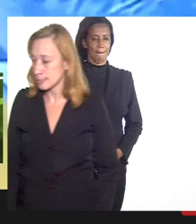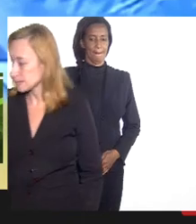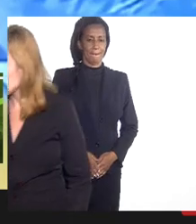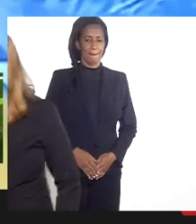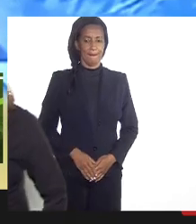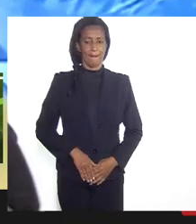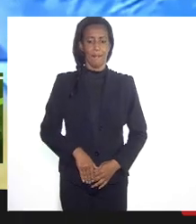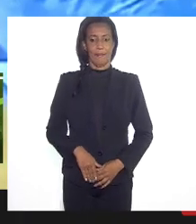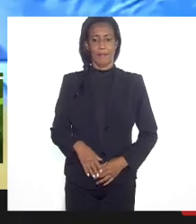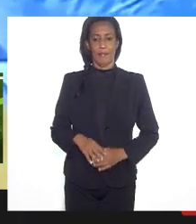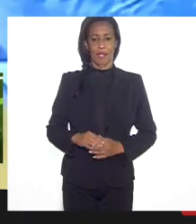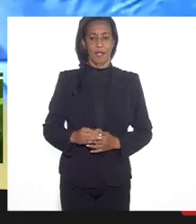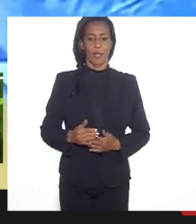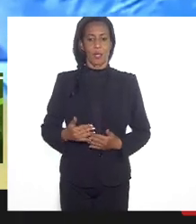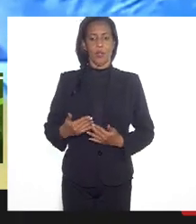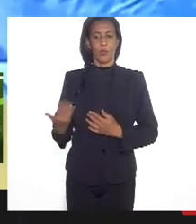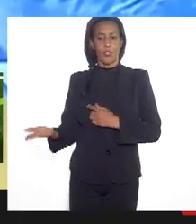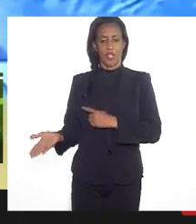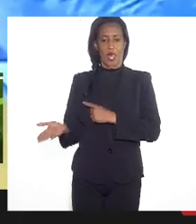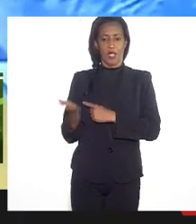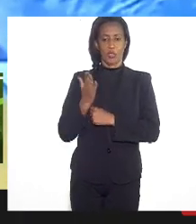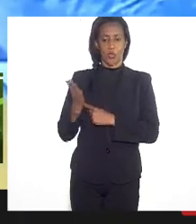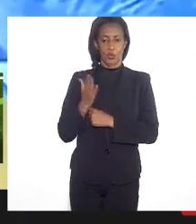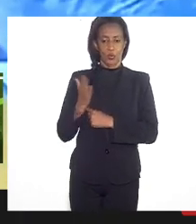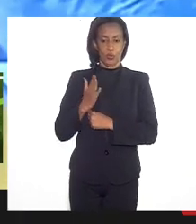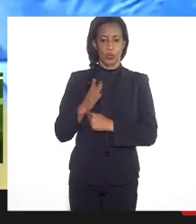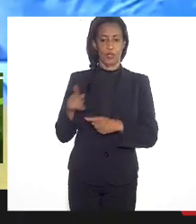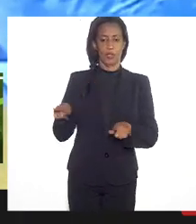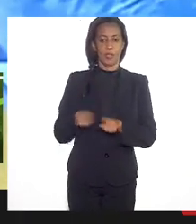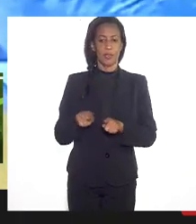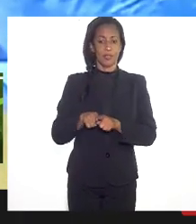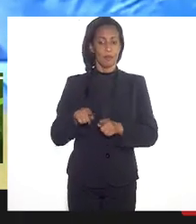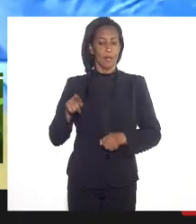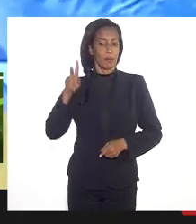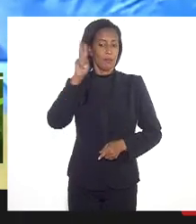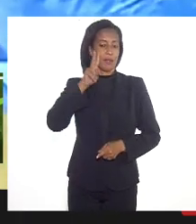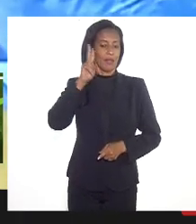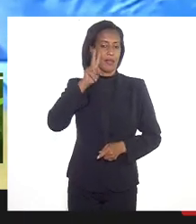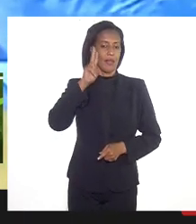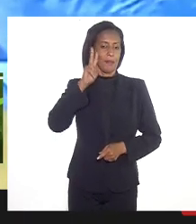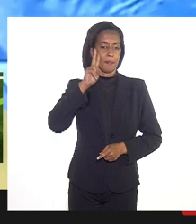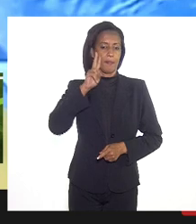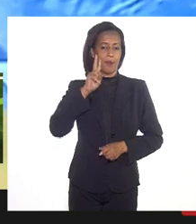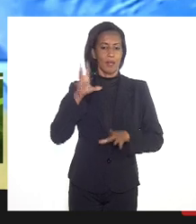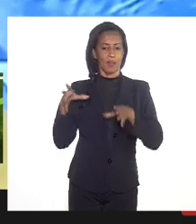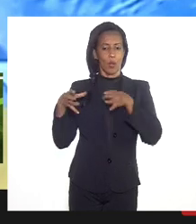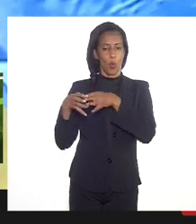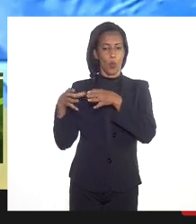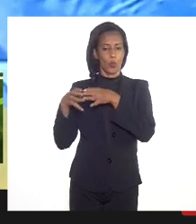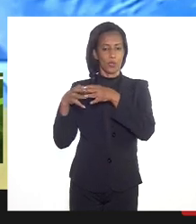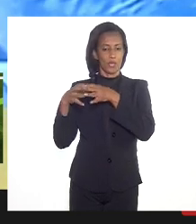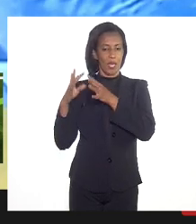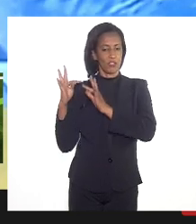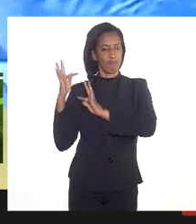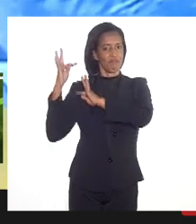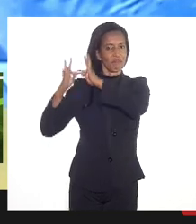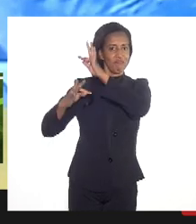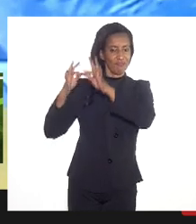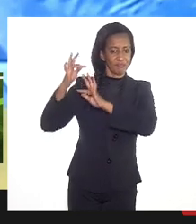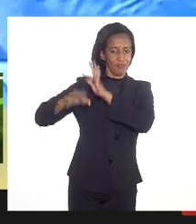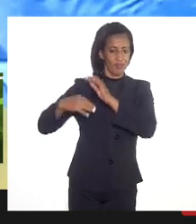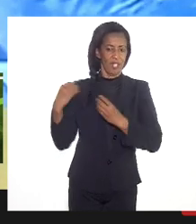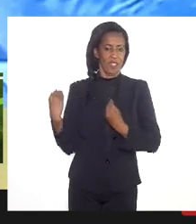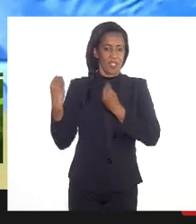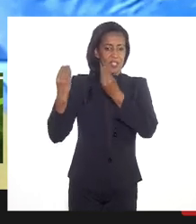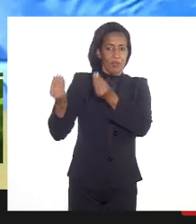vulnerabilidade, nos engrandece, e pelo fato de lembrar das comunidades tradicionais, isso aí nos traz